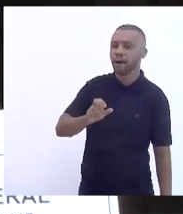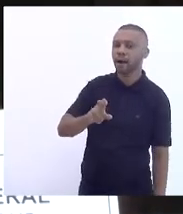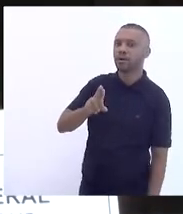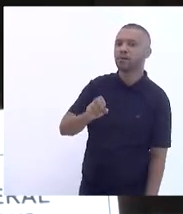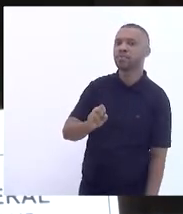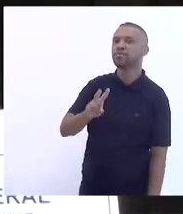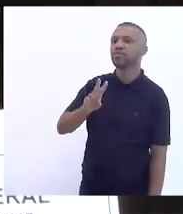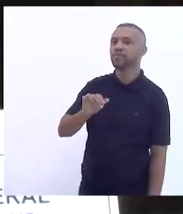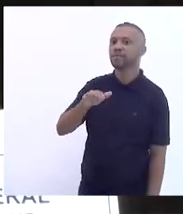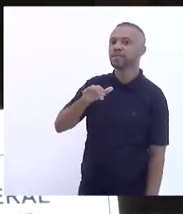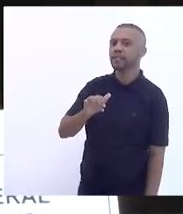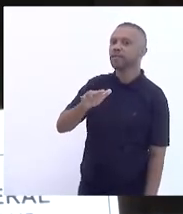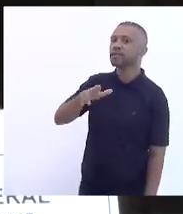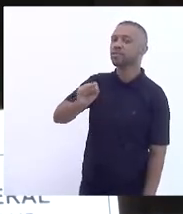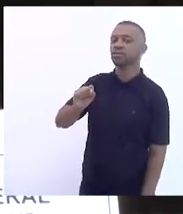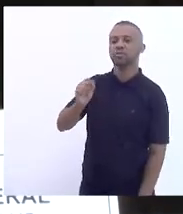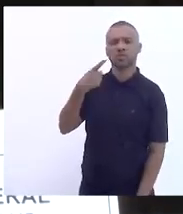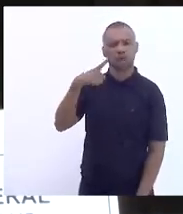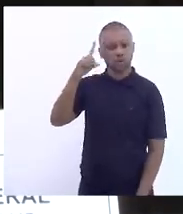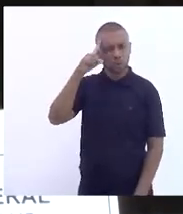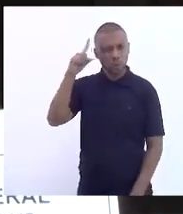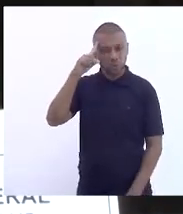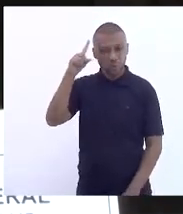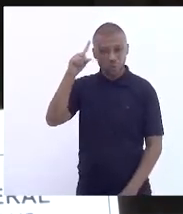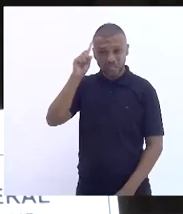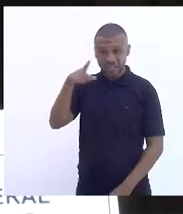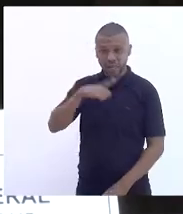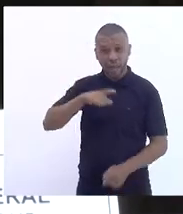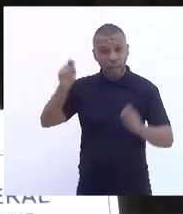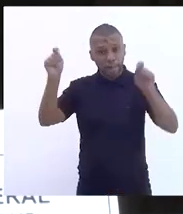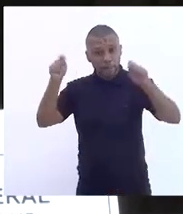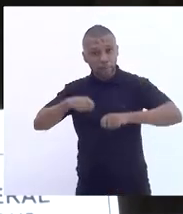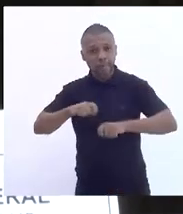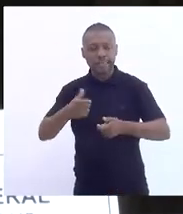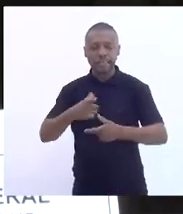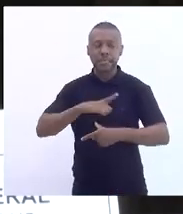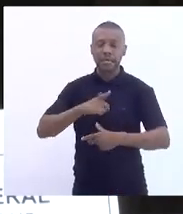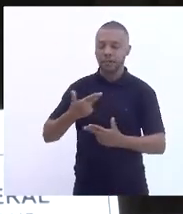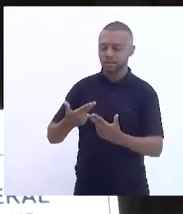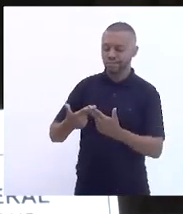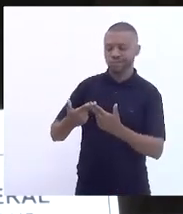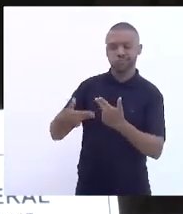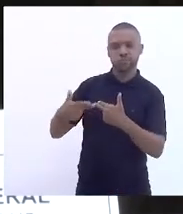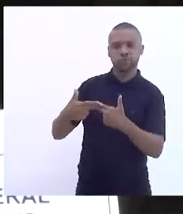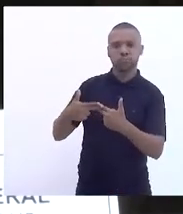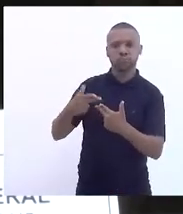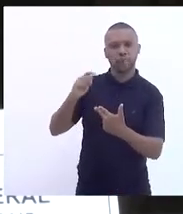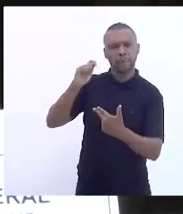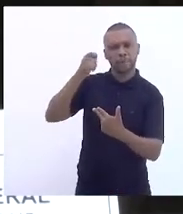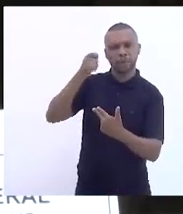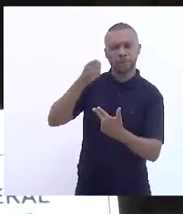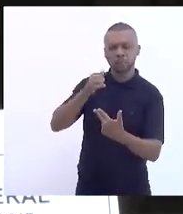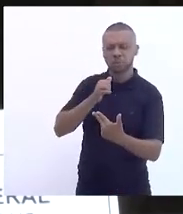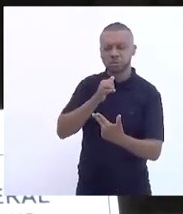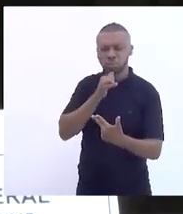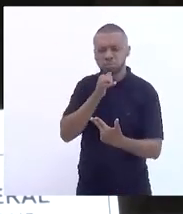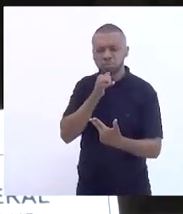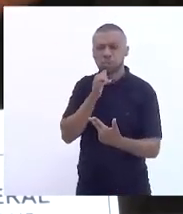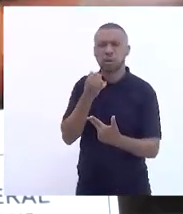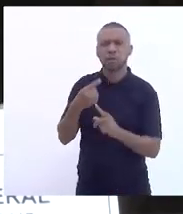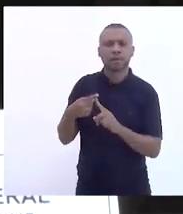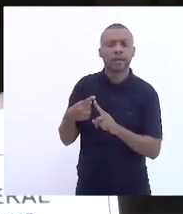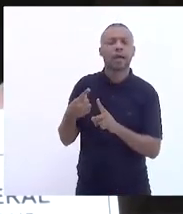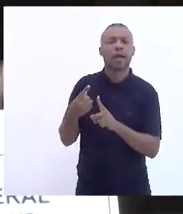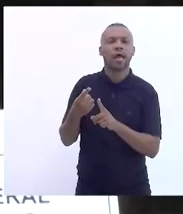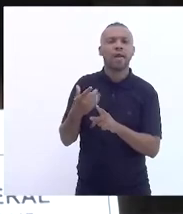e todo dia a gente não tem nem a possibilidade de vivenciar um luto porque um corpo sendo empilhado atrás de outro e aí